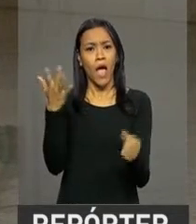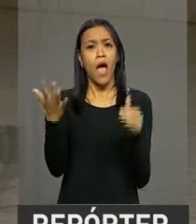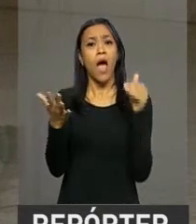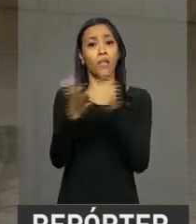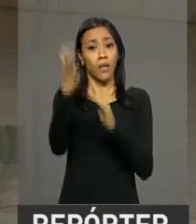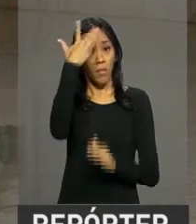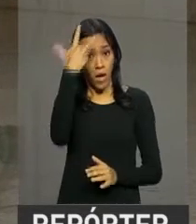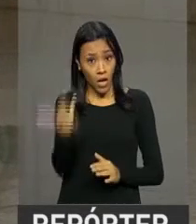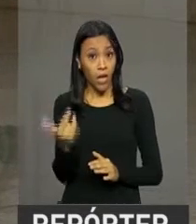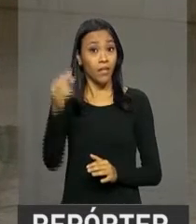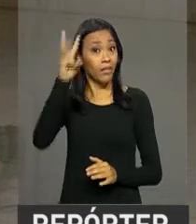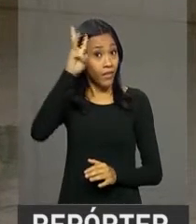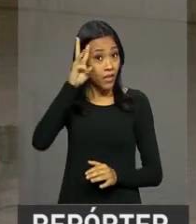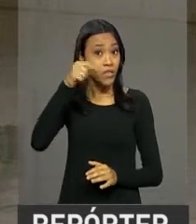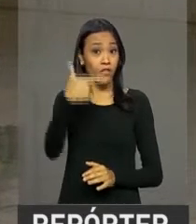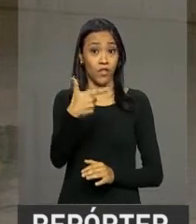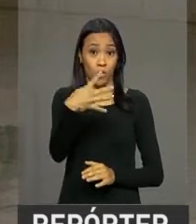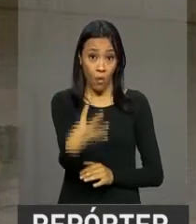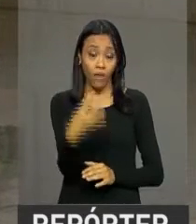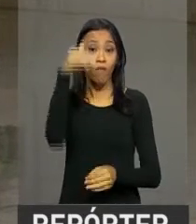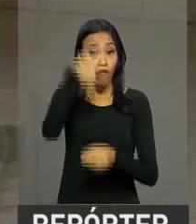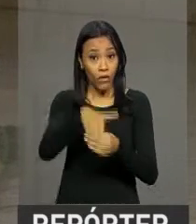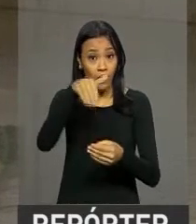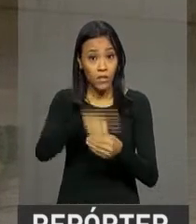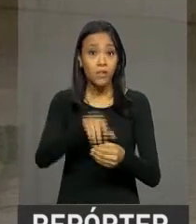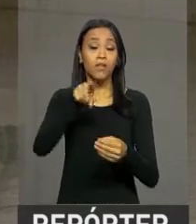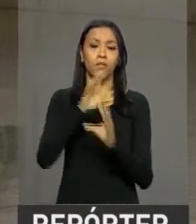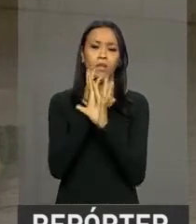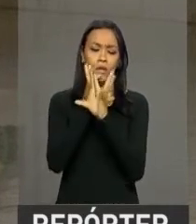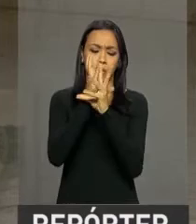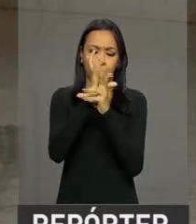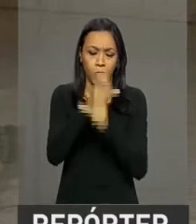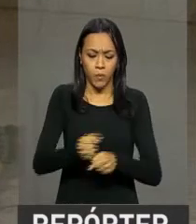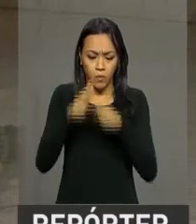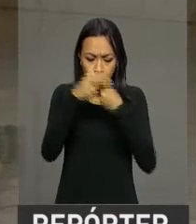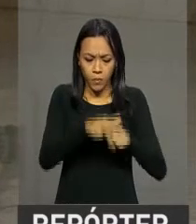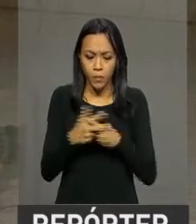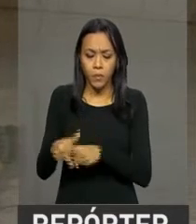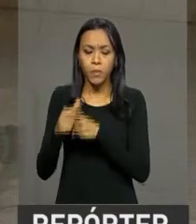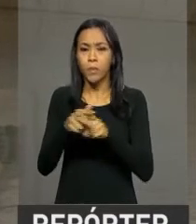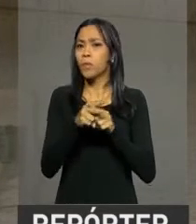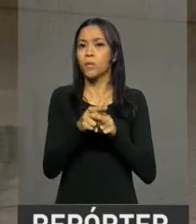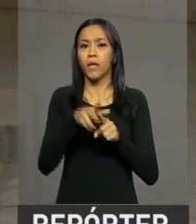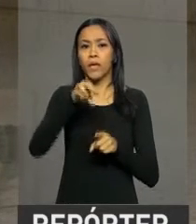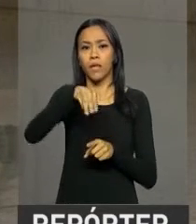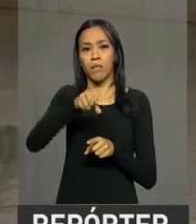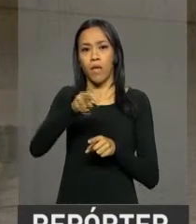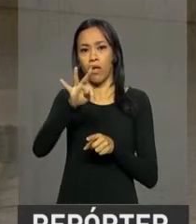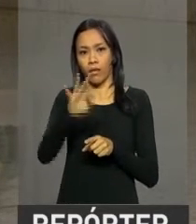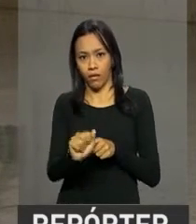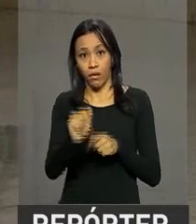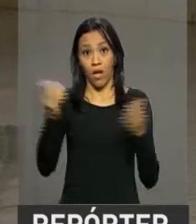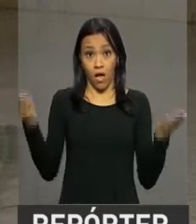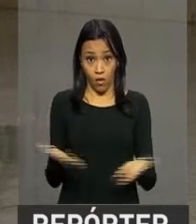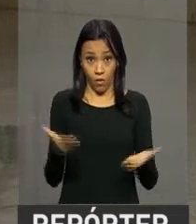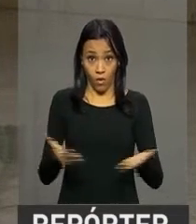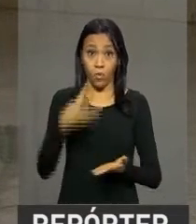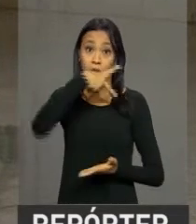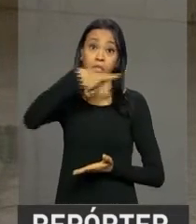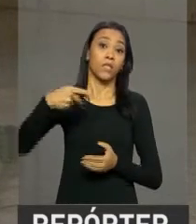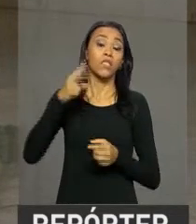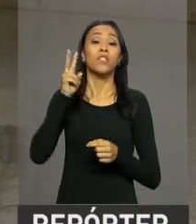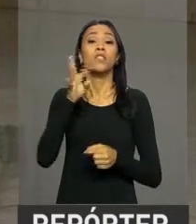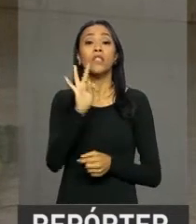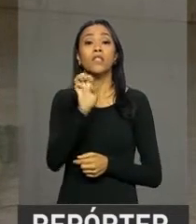terça-feira dia 24 essa revisão da meta agora por enquanto michel temer está no palácio do jaburu ele